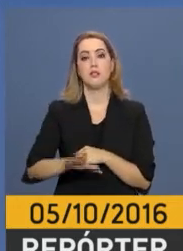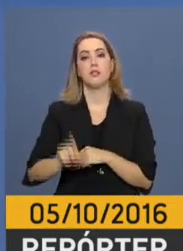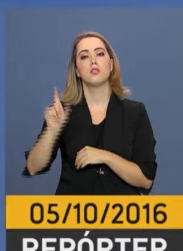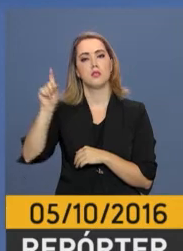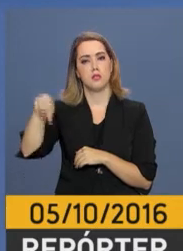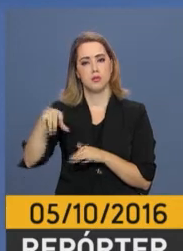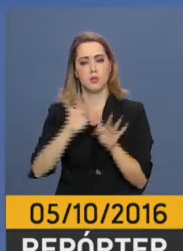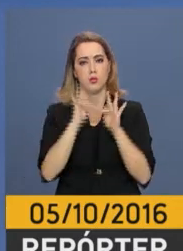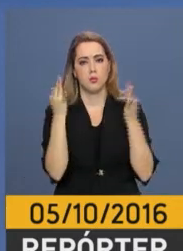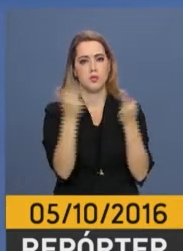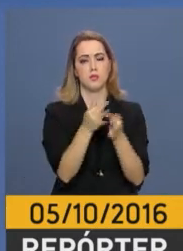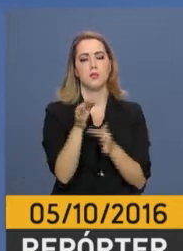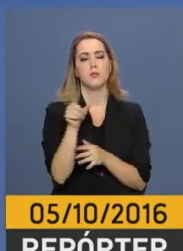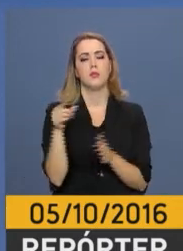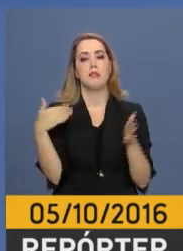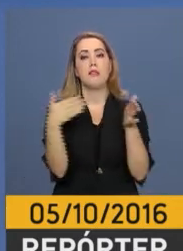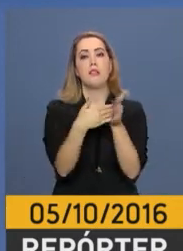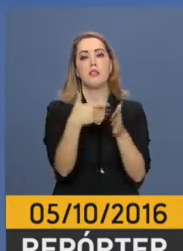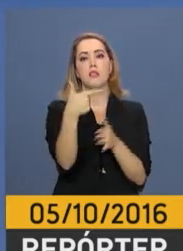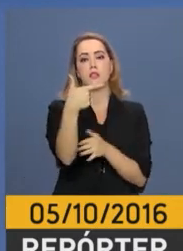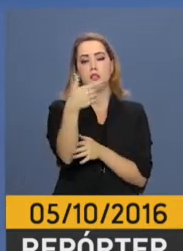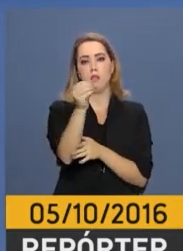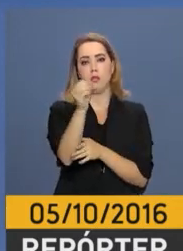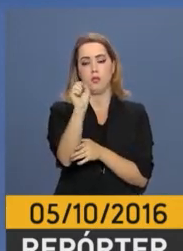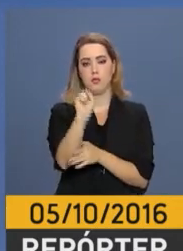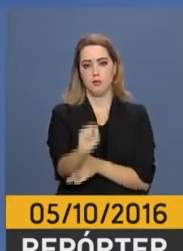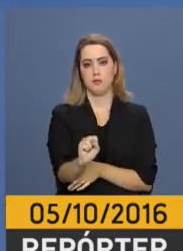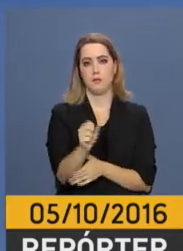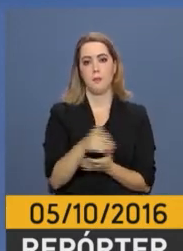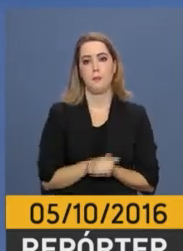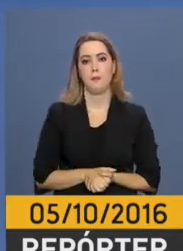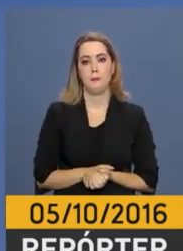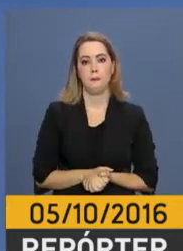2018 né até 2018